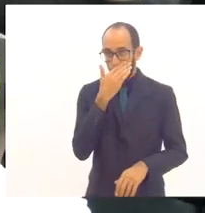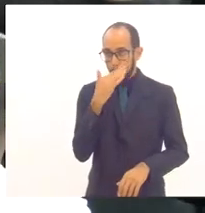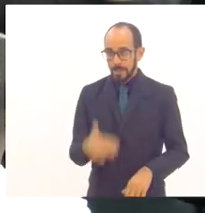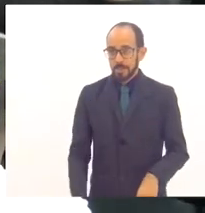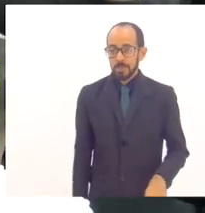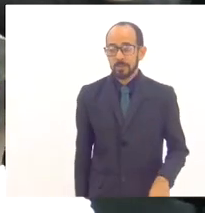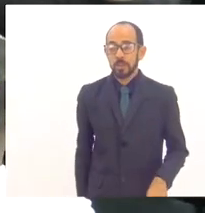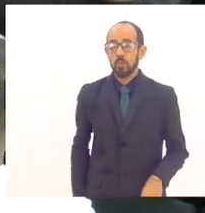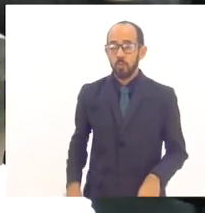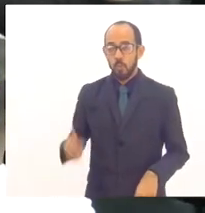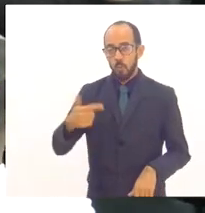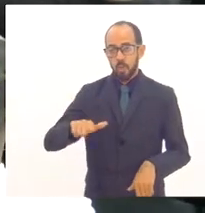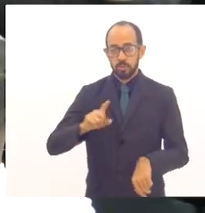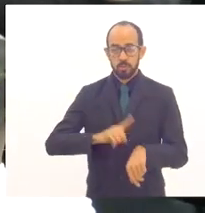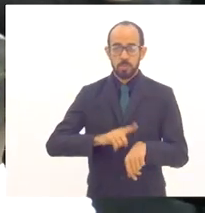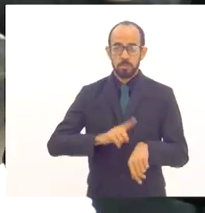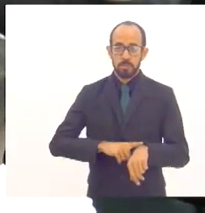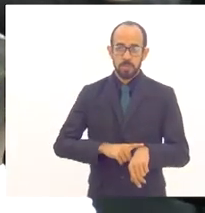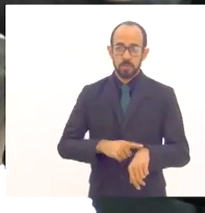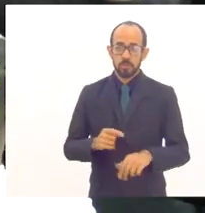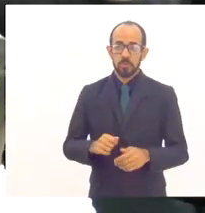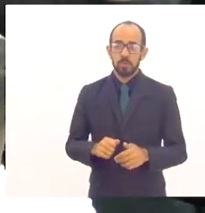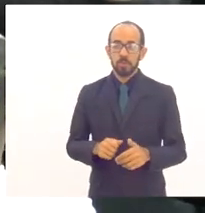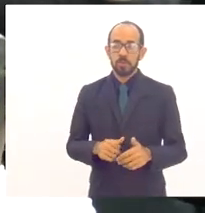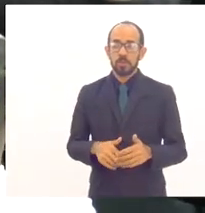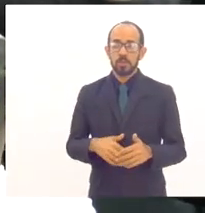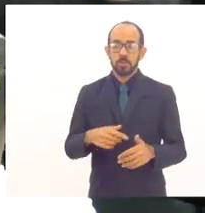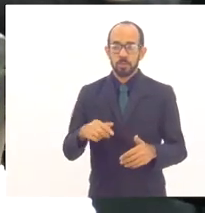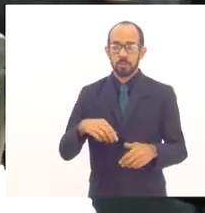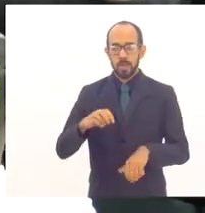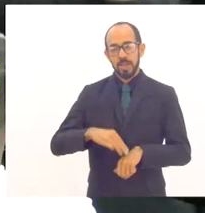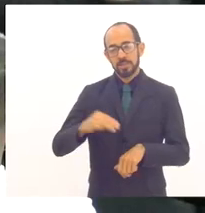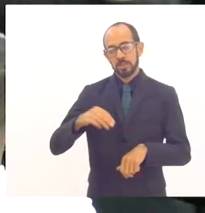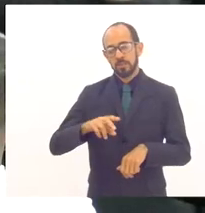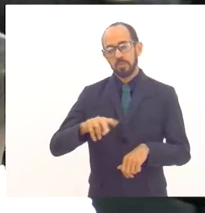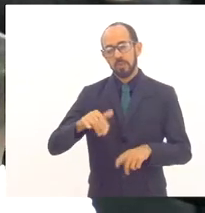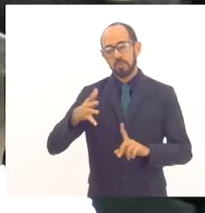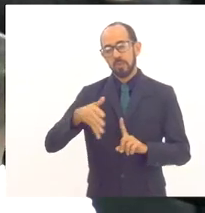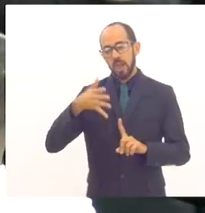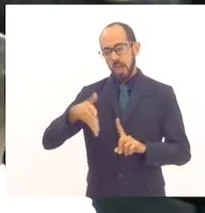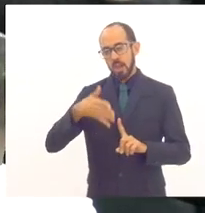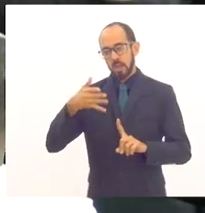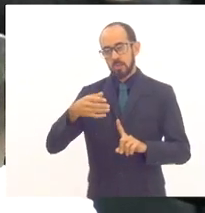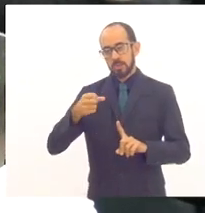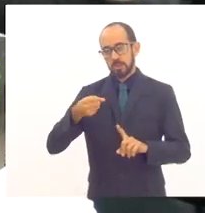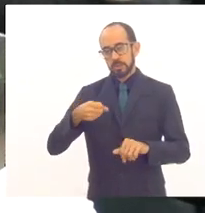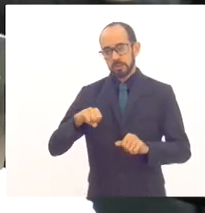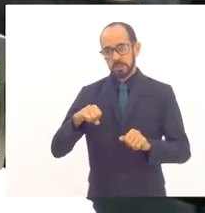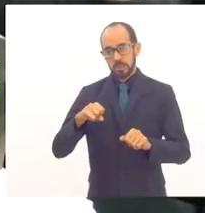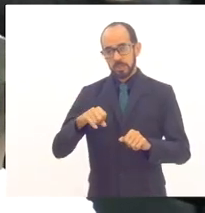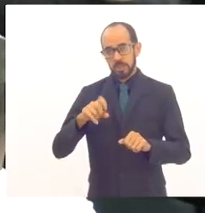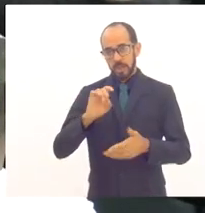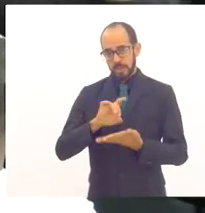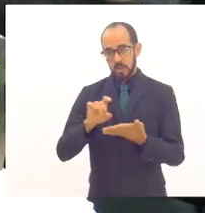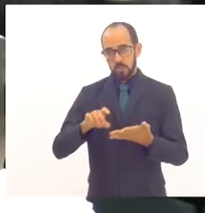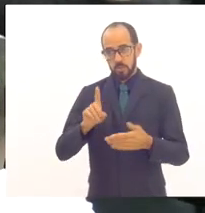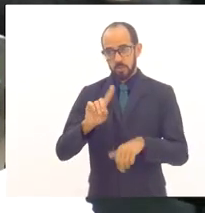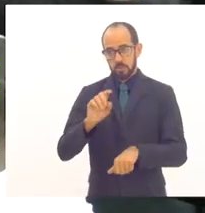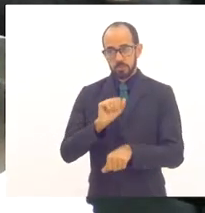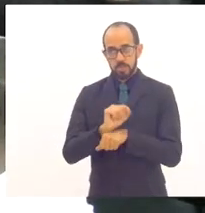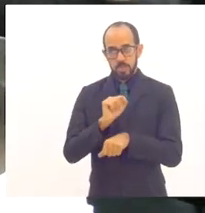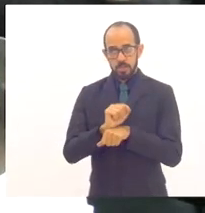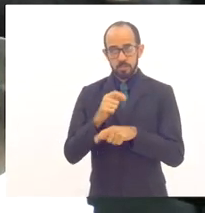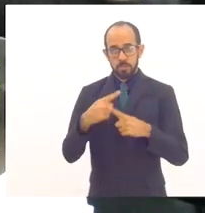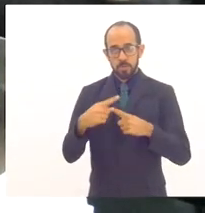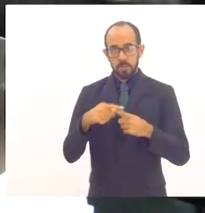Não, eu sei. Eu pedi uma questão de ordem. Há um outro momento de mesa e que o mestre vai estar contemplado. Agora, se as pessoas não esperarem, né? Porque para contar a história,